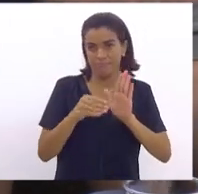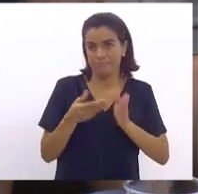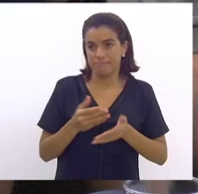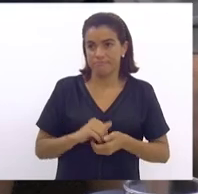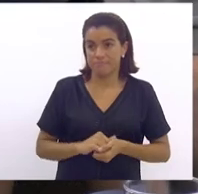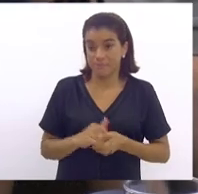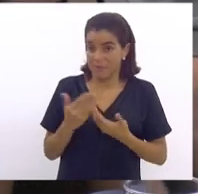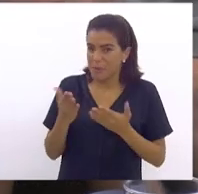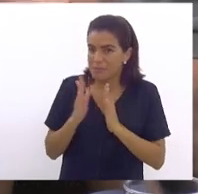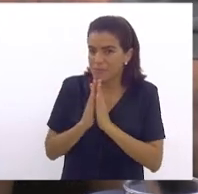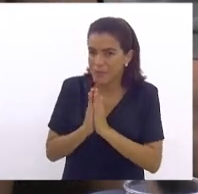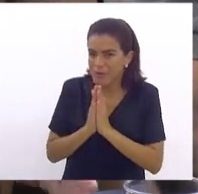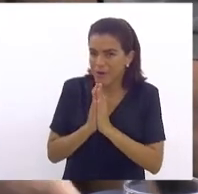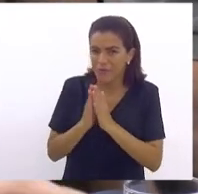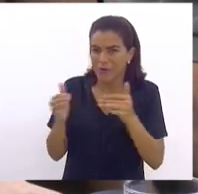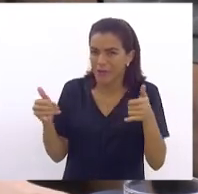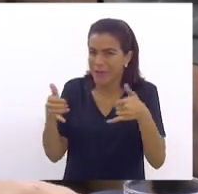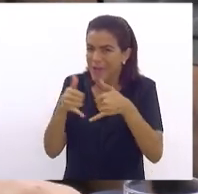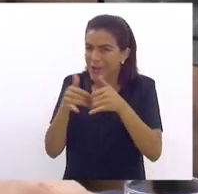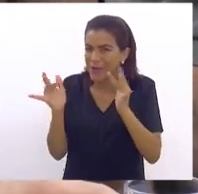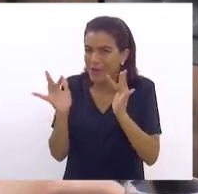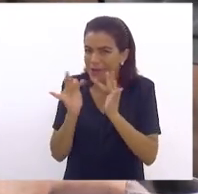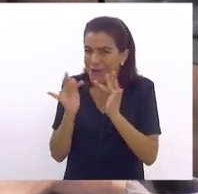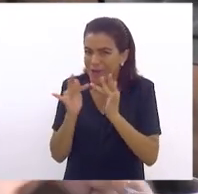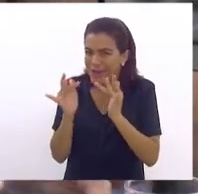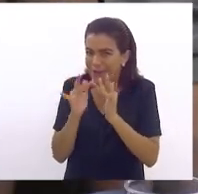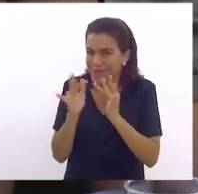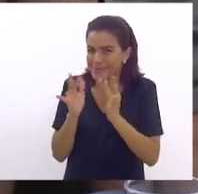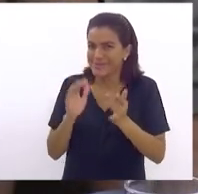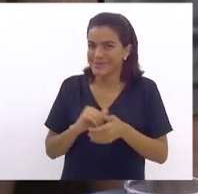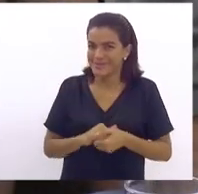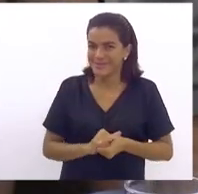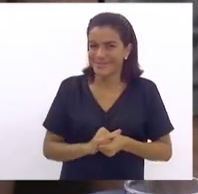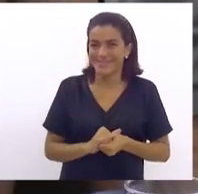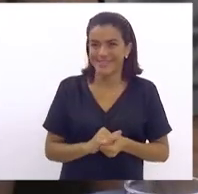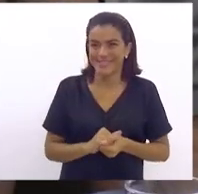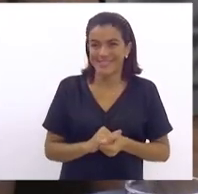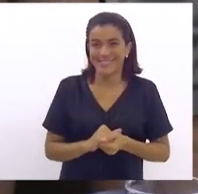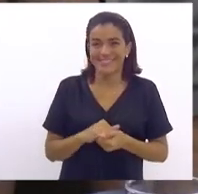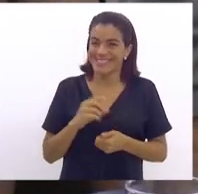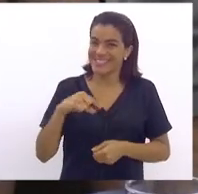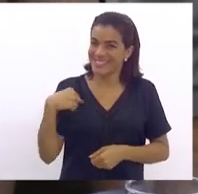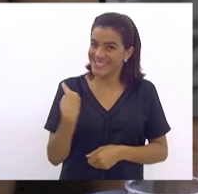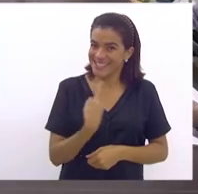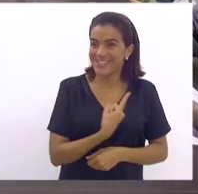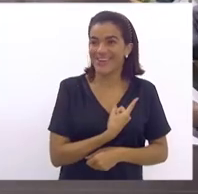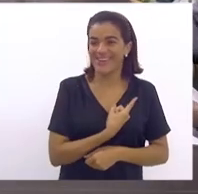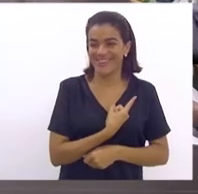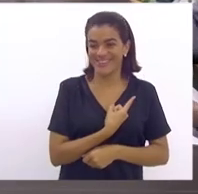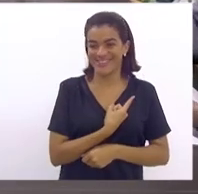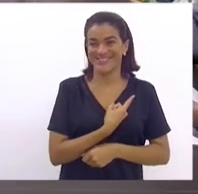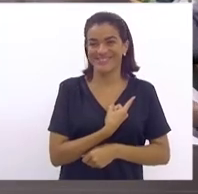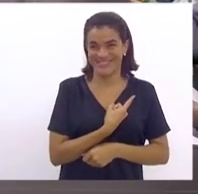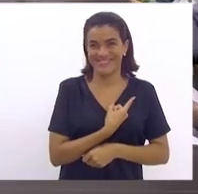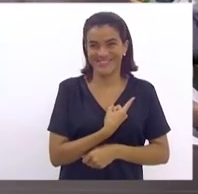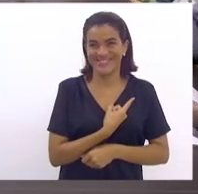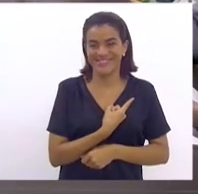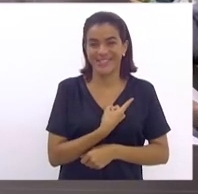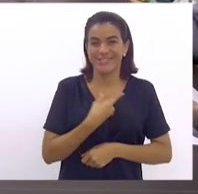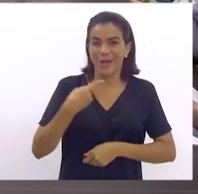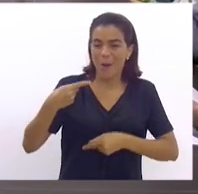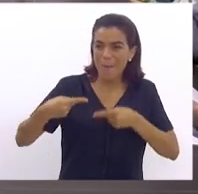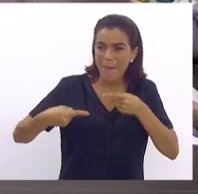Então, a senhora, por favor, entre em contato com o governo. Exatamente. Mas, uma vez que somos, né, concorrente na